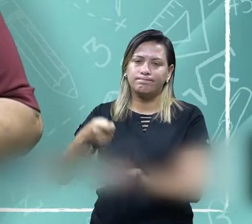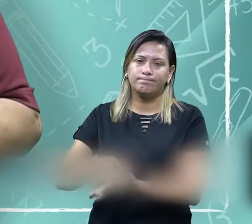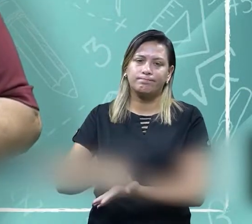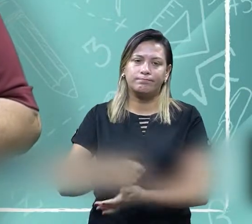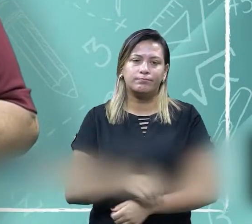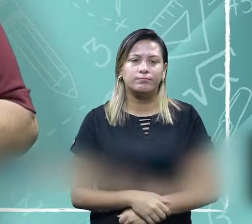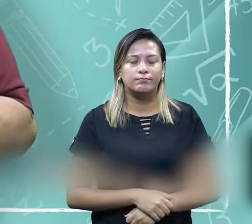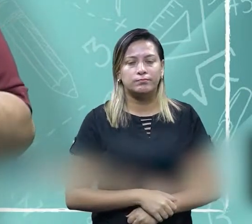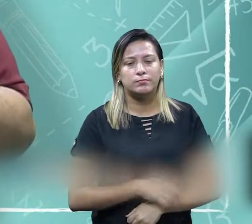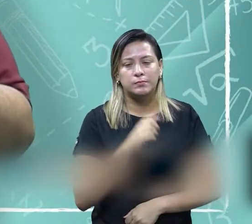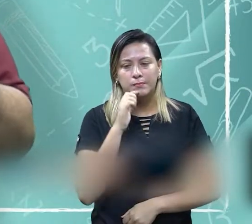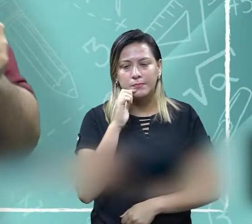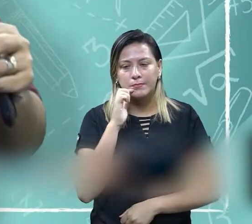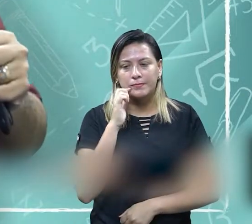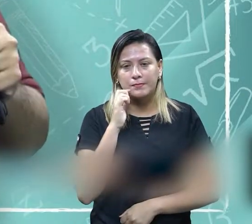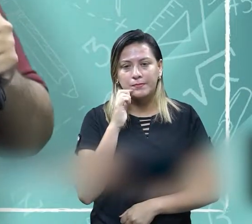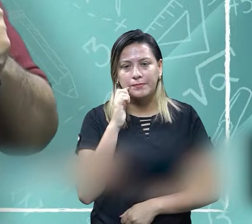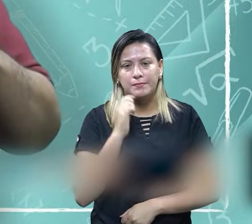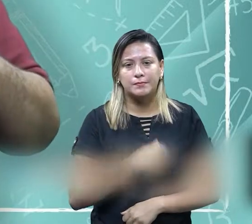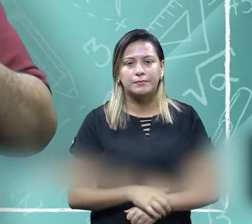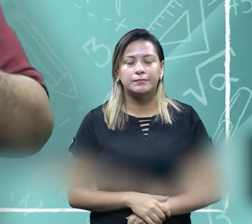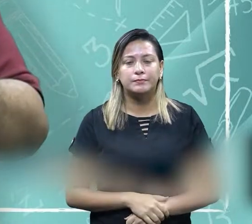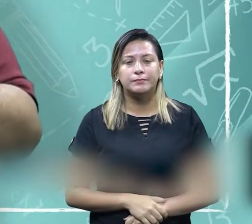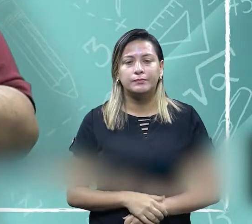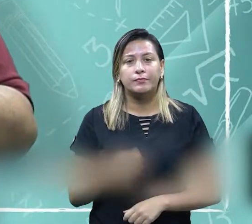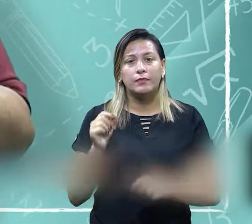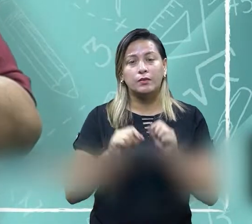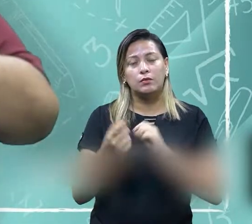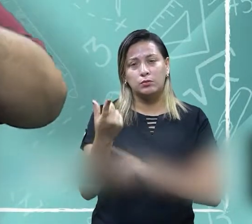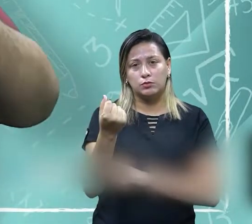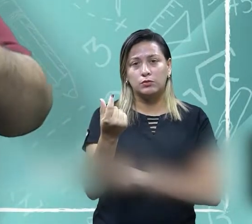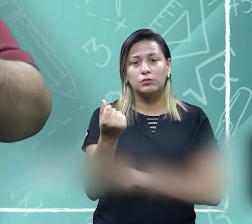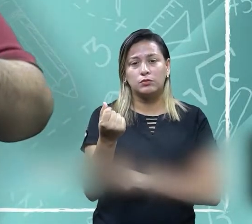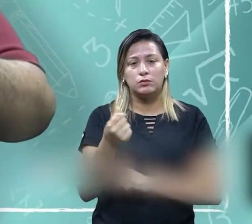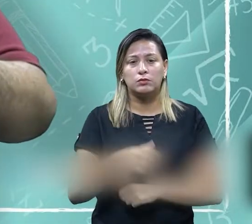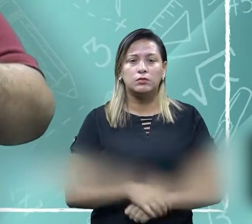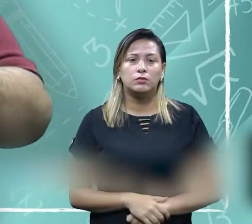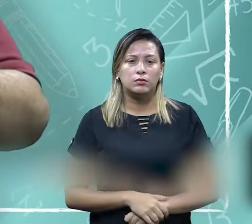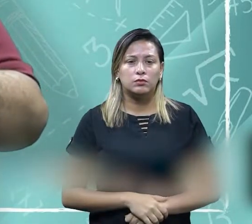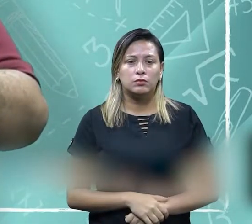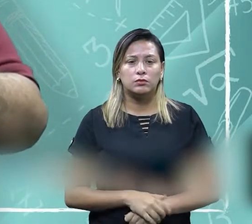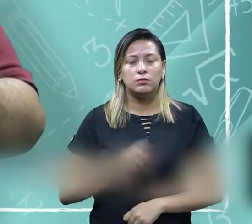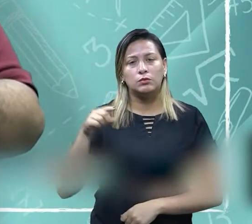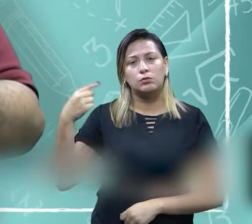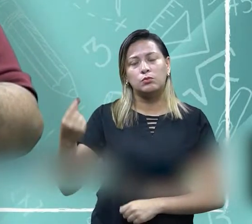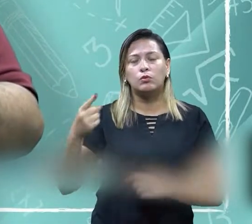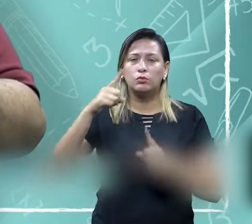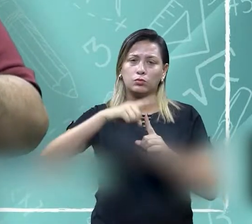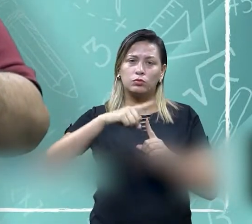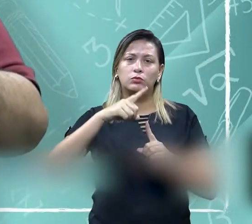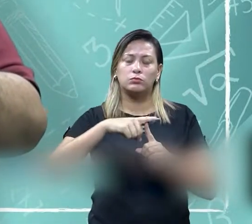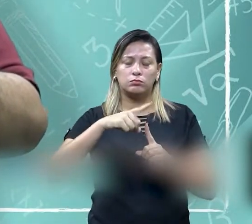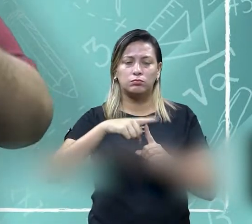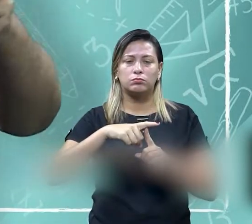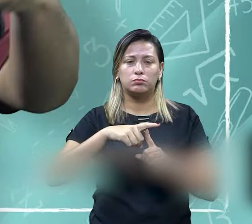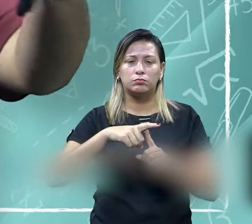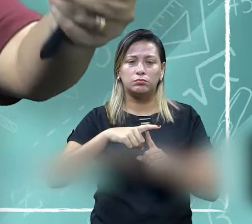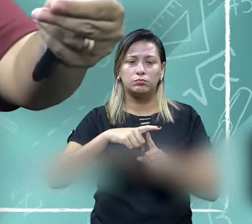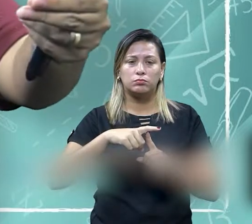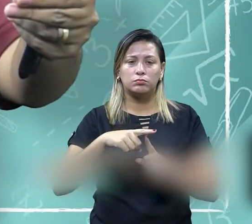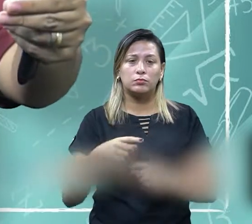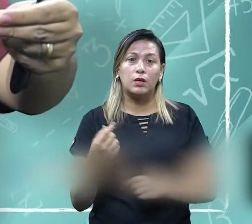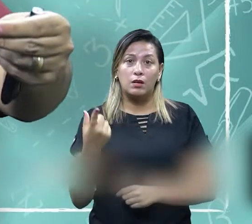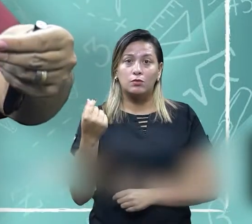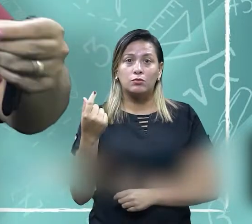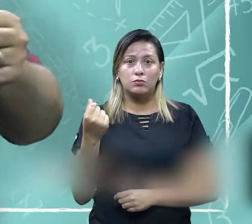a restituição, por exemplo. O que é restituição? É você pegar esse dinheiro e restituir numa outro tipo de operação, tá certo? Eu gastei